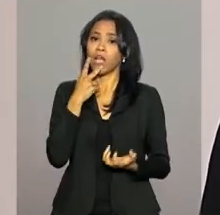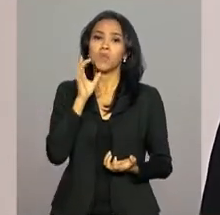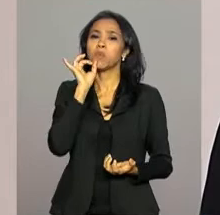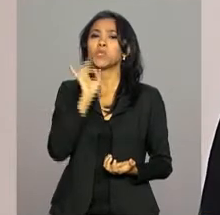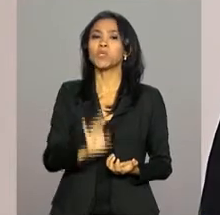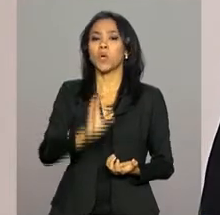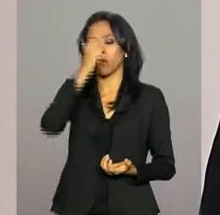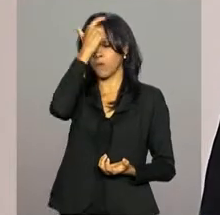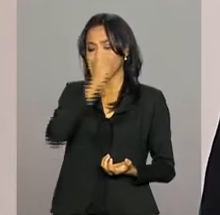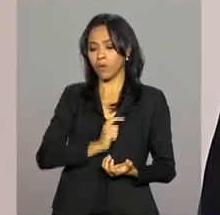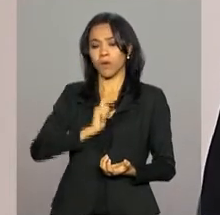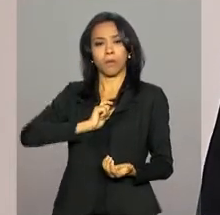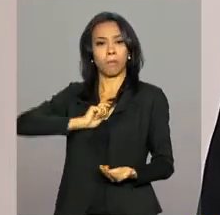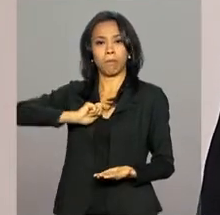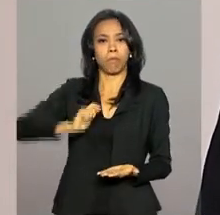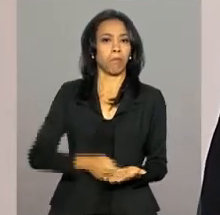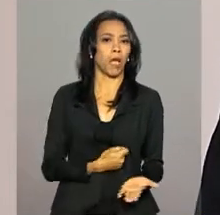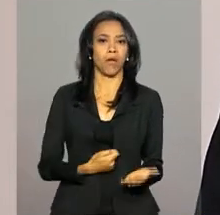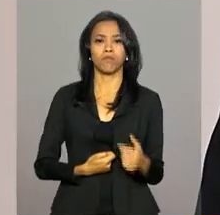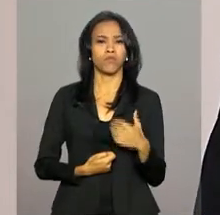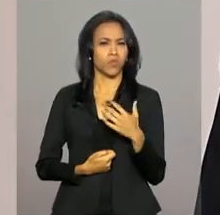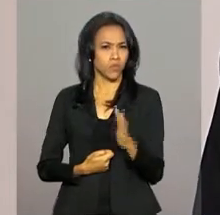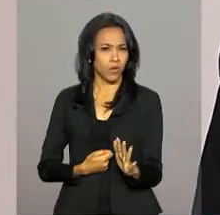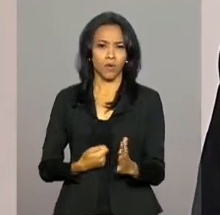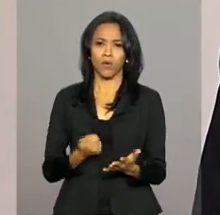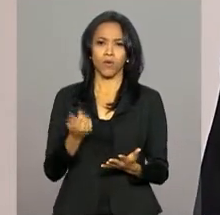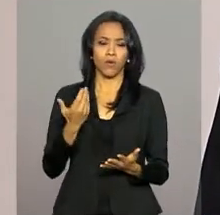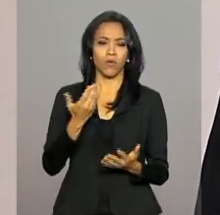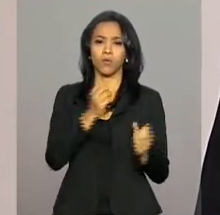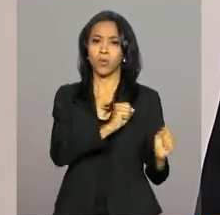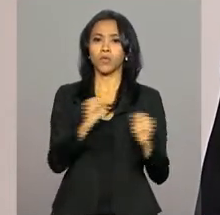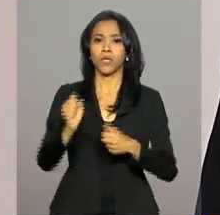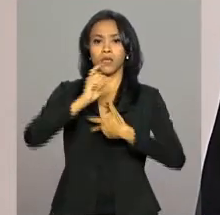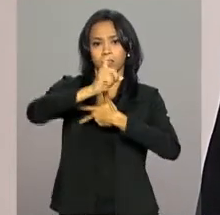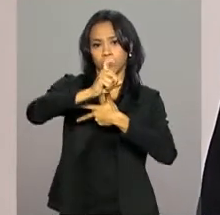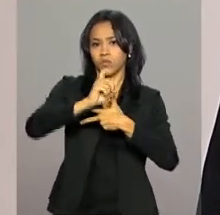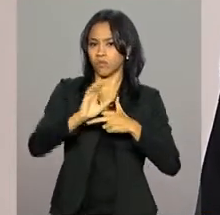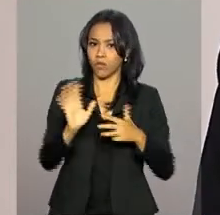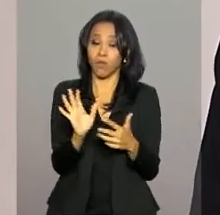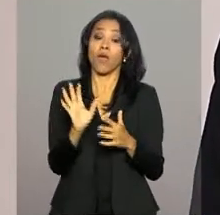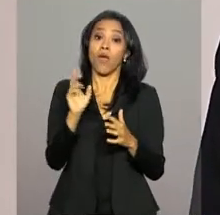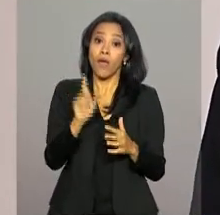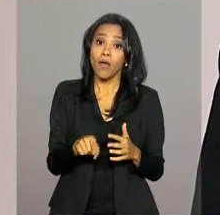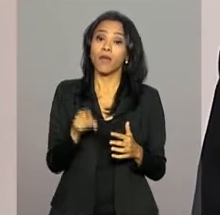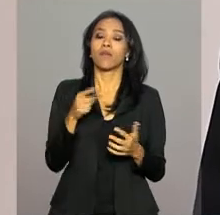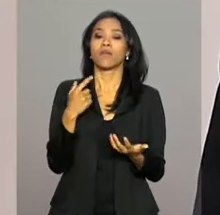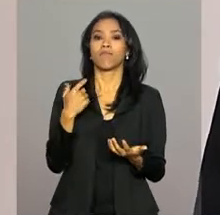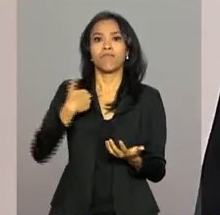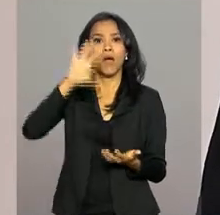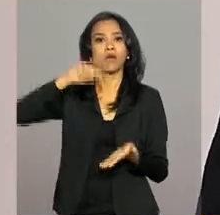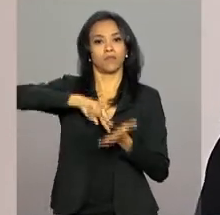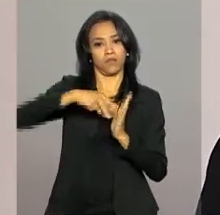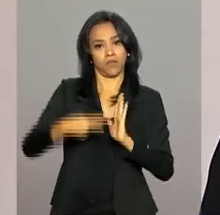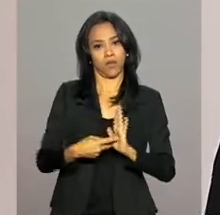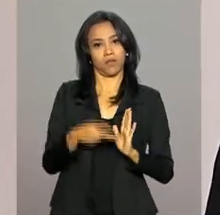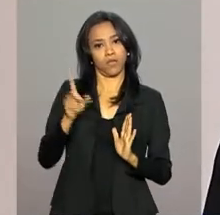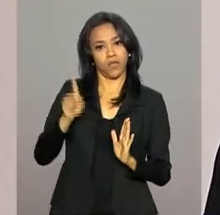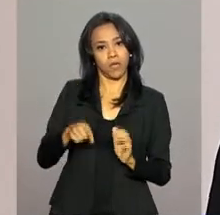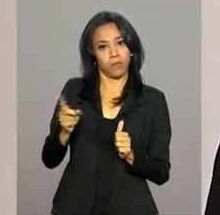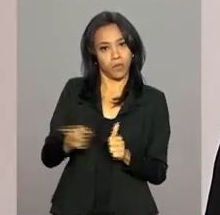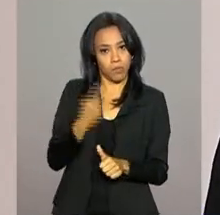apenas do presidente da república ou do poder executivo é um é um ato que derivou no particular